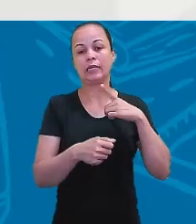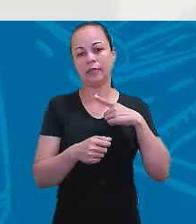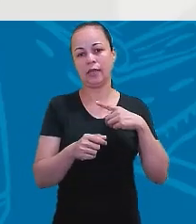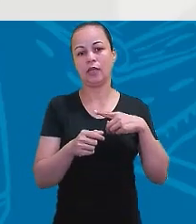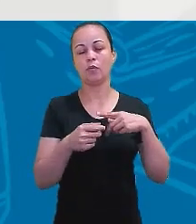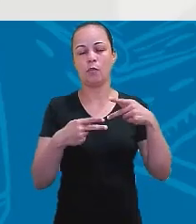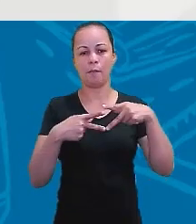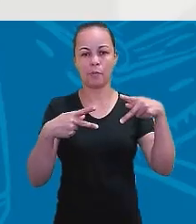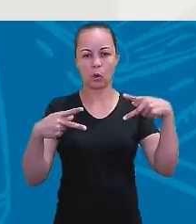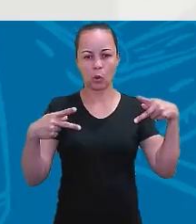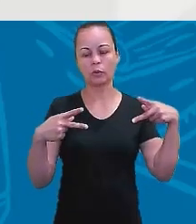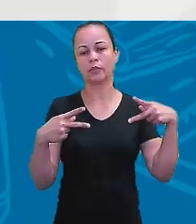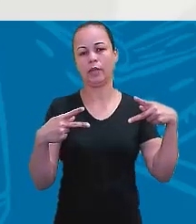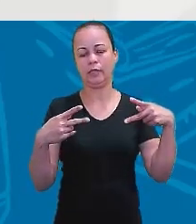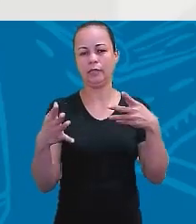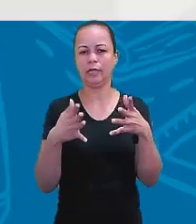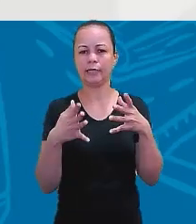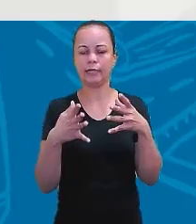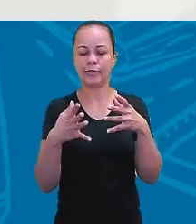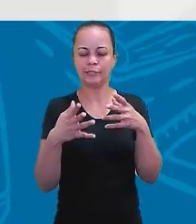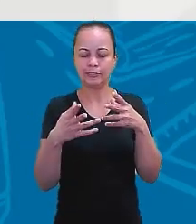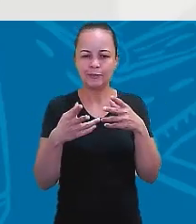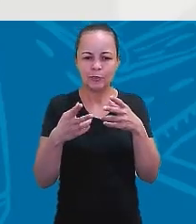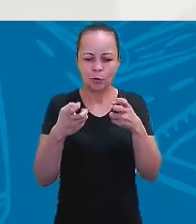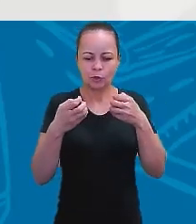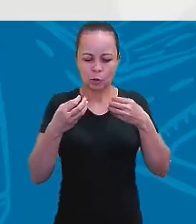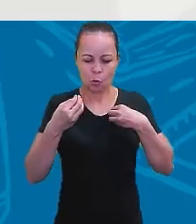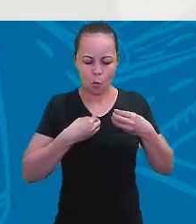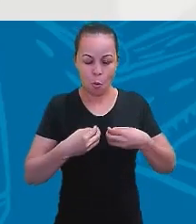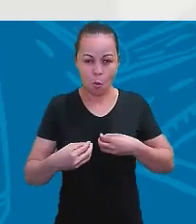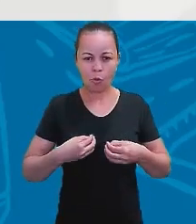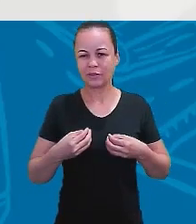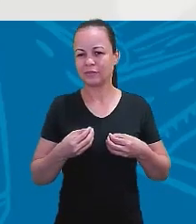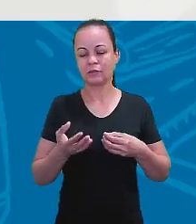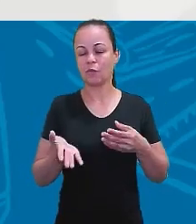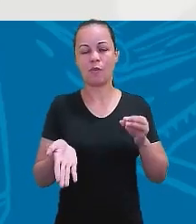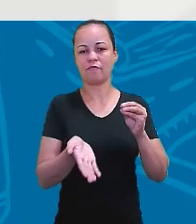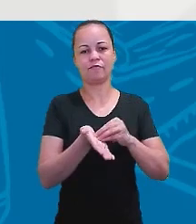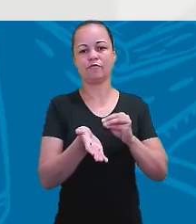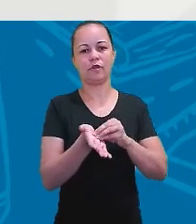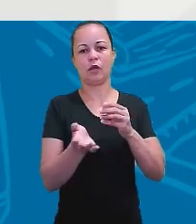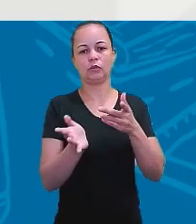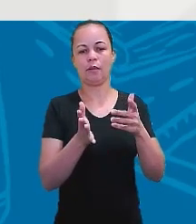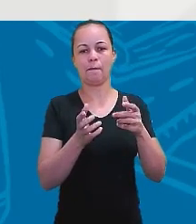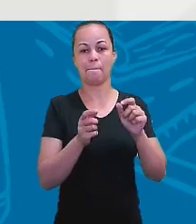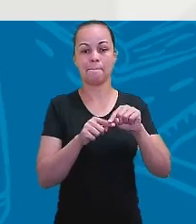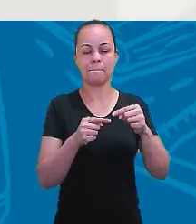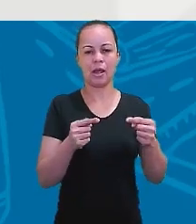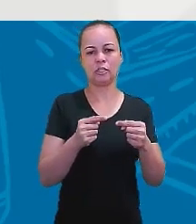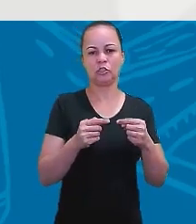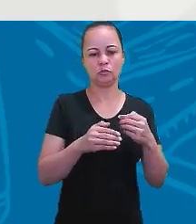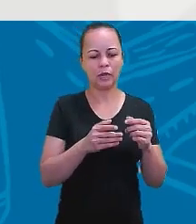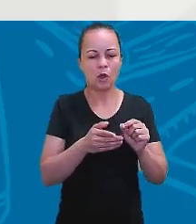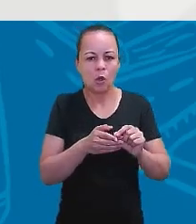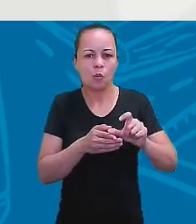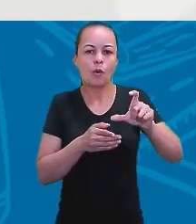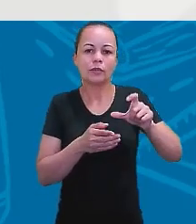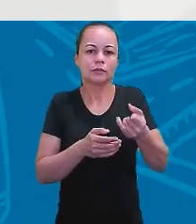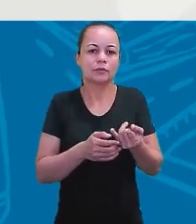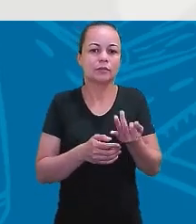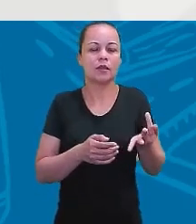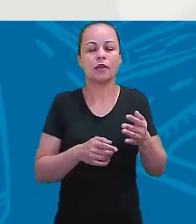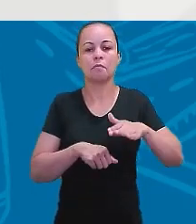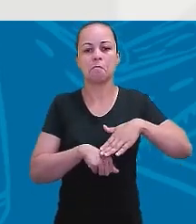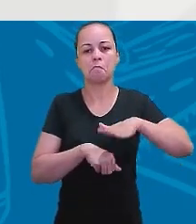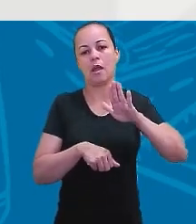vista como um corpo estranho pelo organismo. Então não é pela falta, mas sim pelo excesso ou por uma resposta